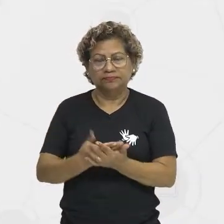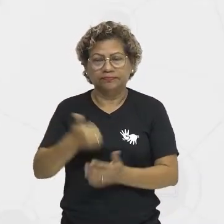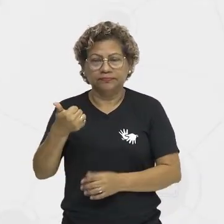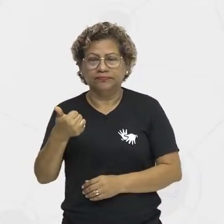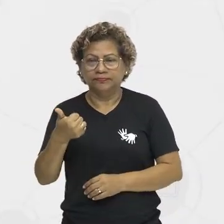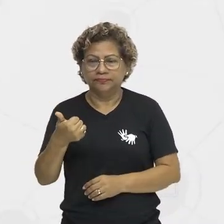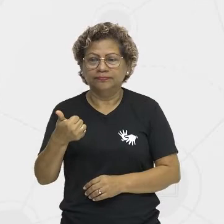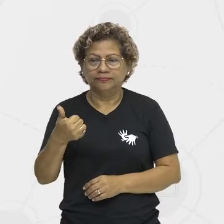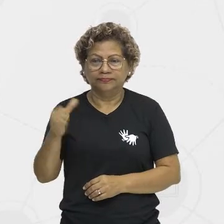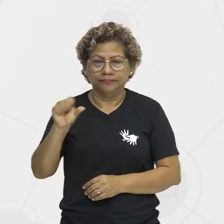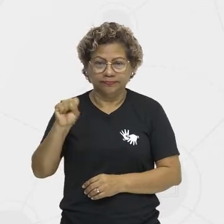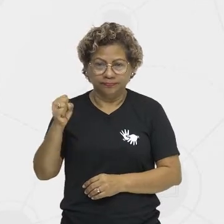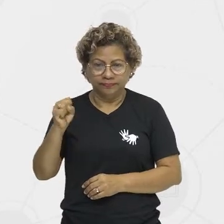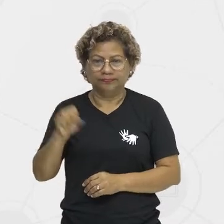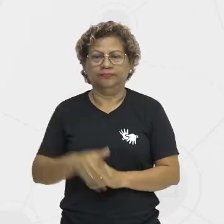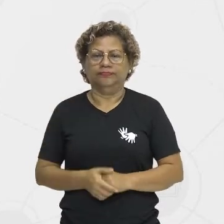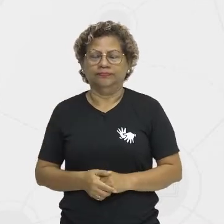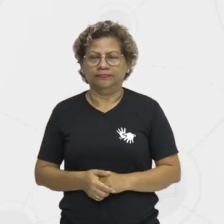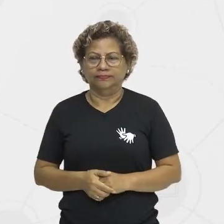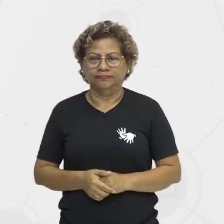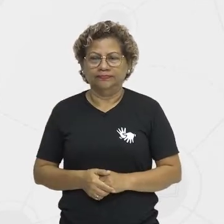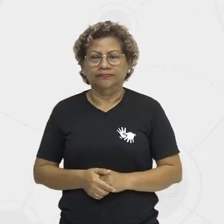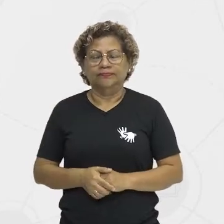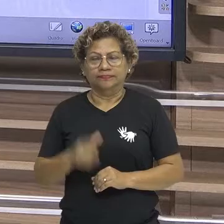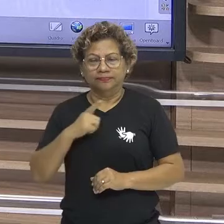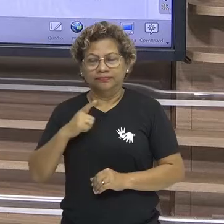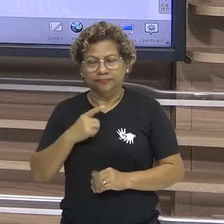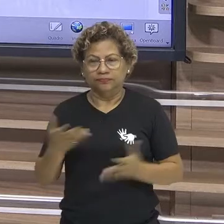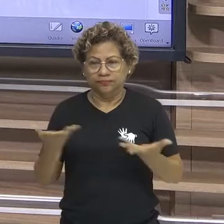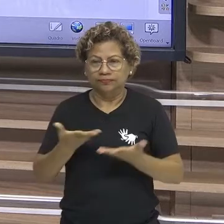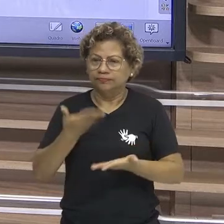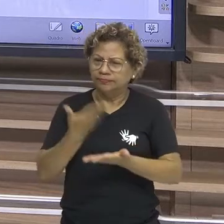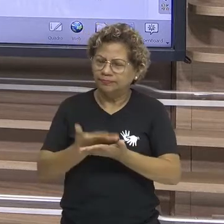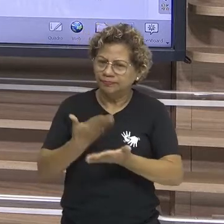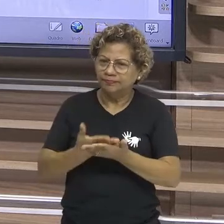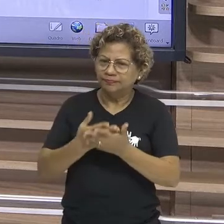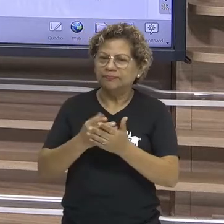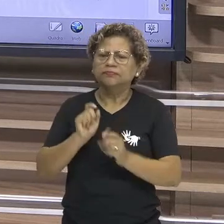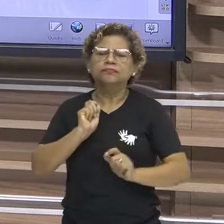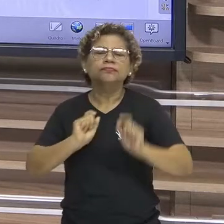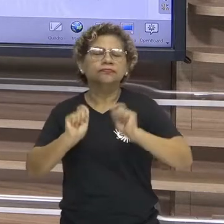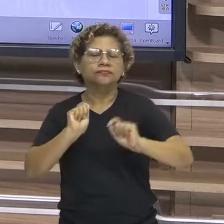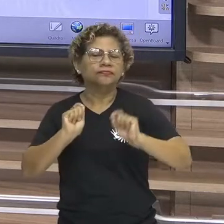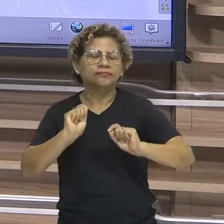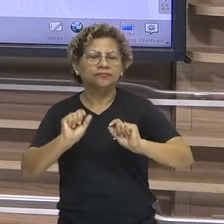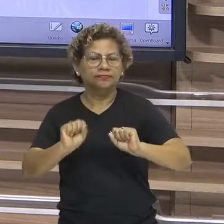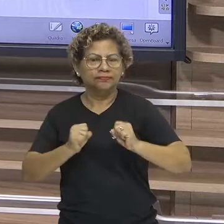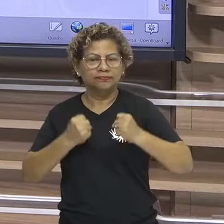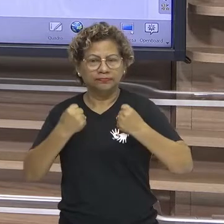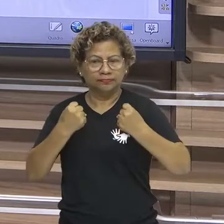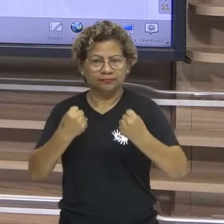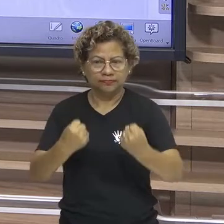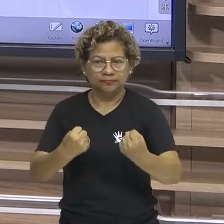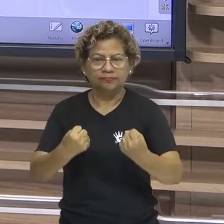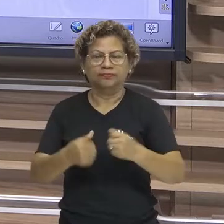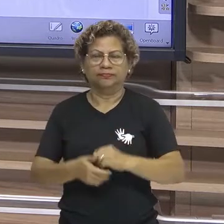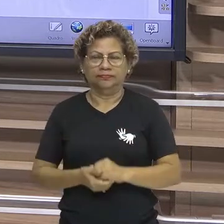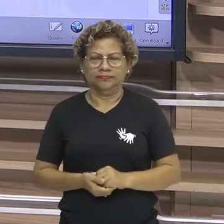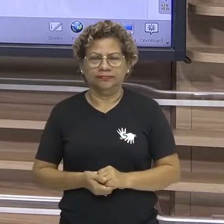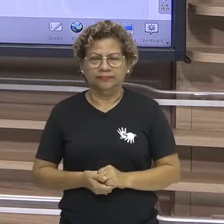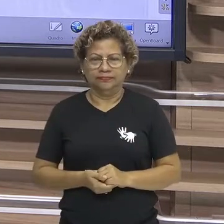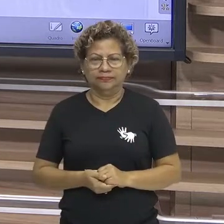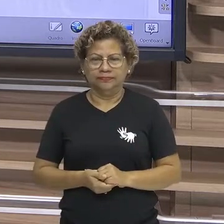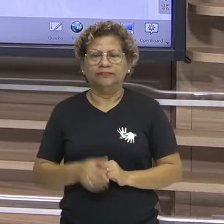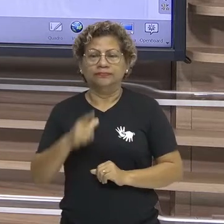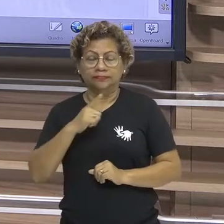É exatamente o estudo das forças, né? Aula 188, vamos estudar aqui as forças. As forças